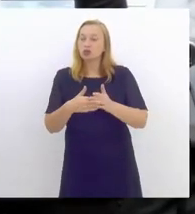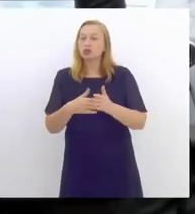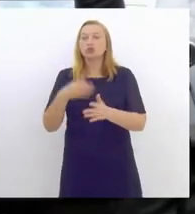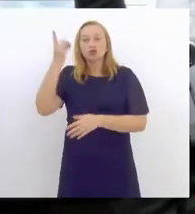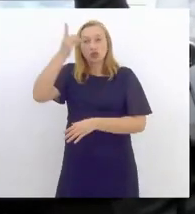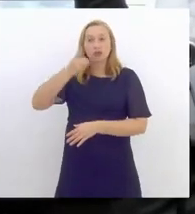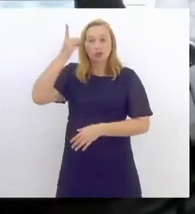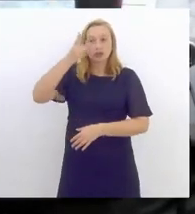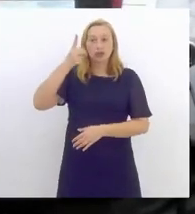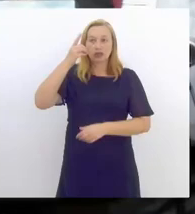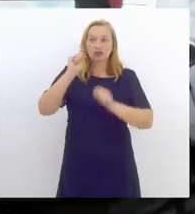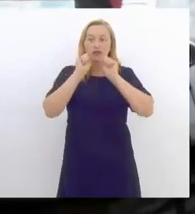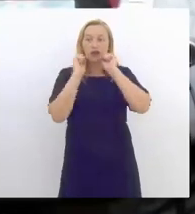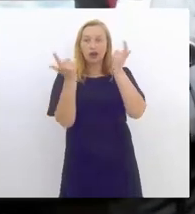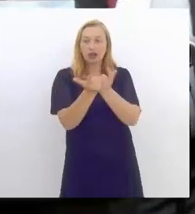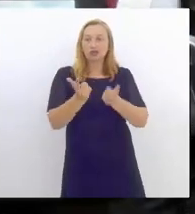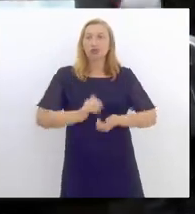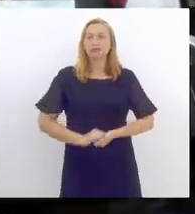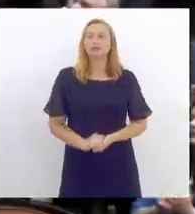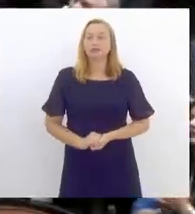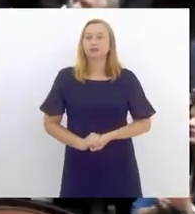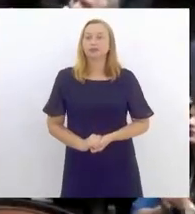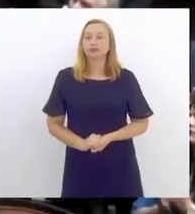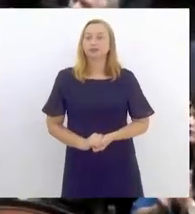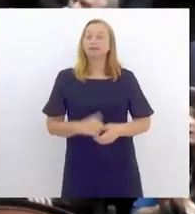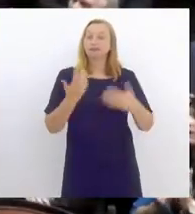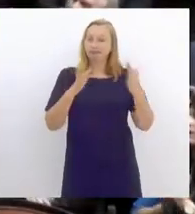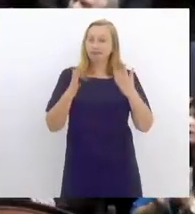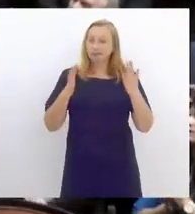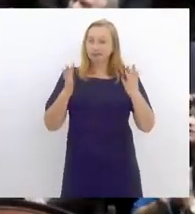da Assembleia Legislativa.